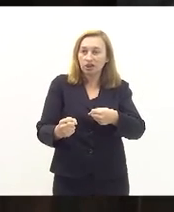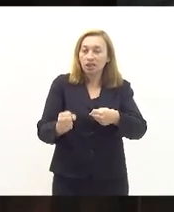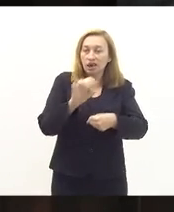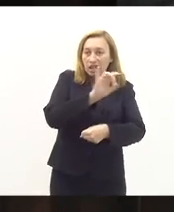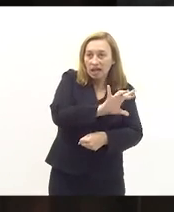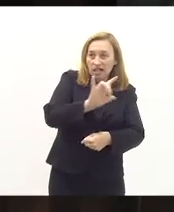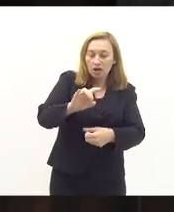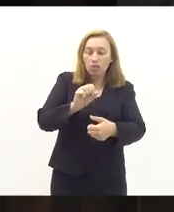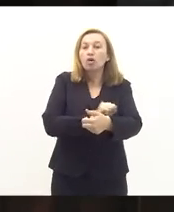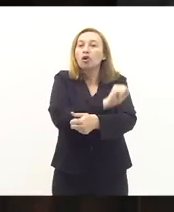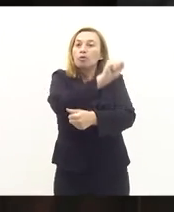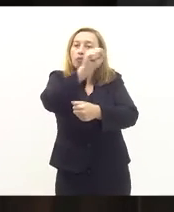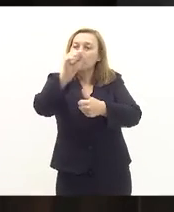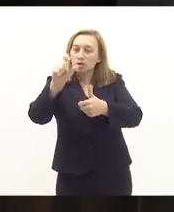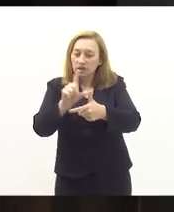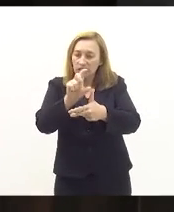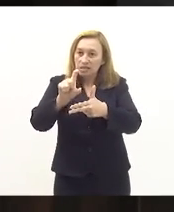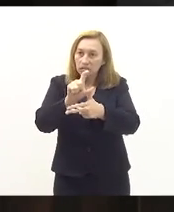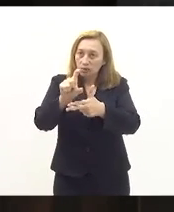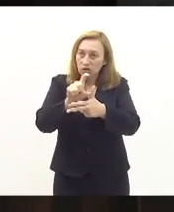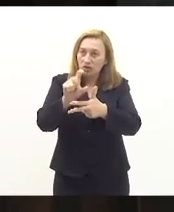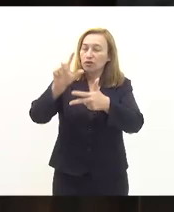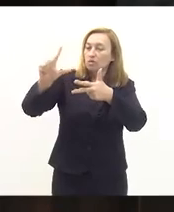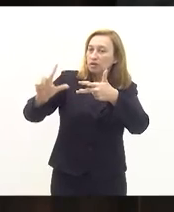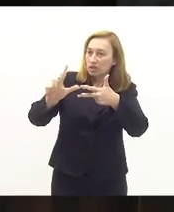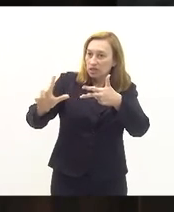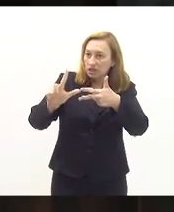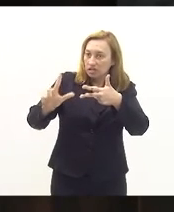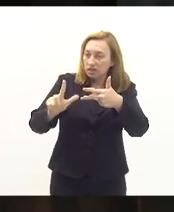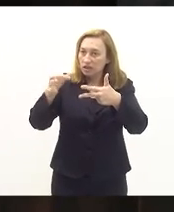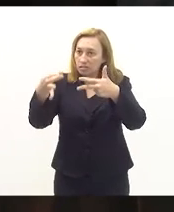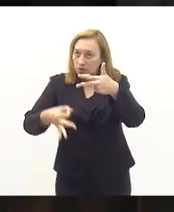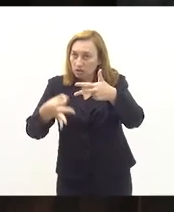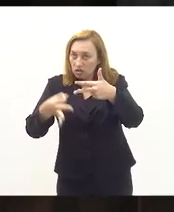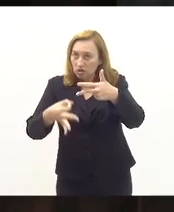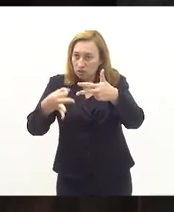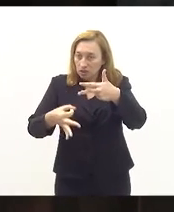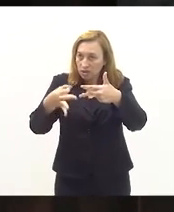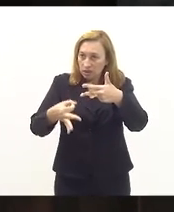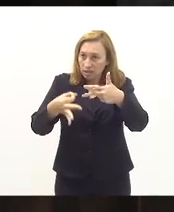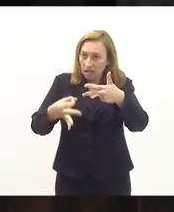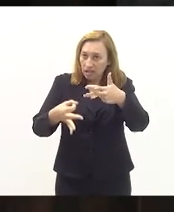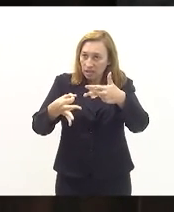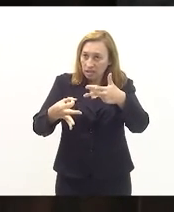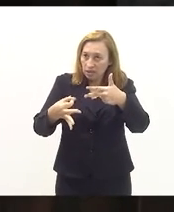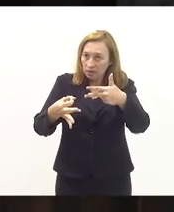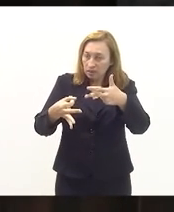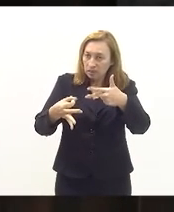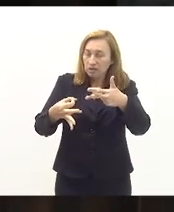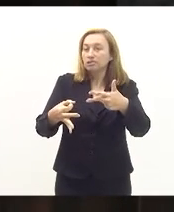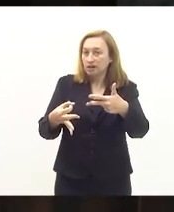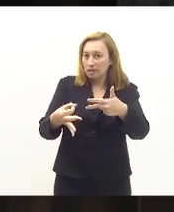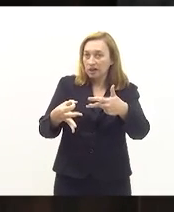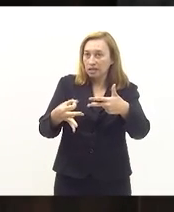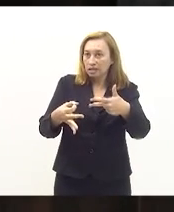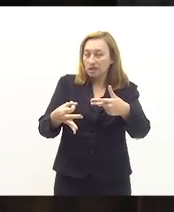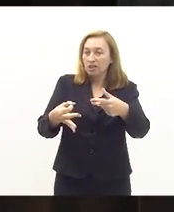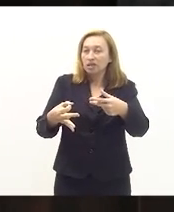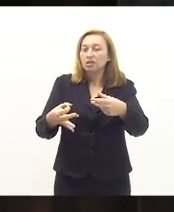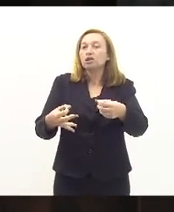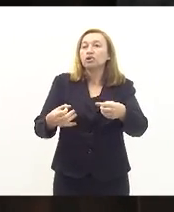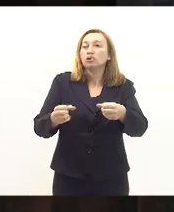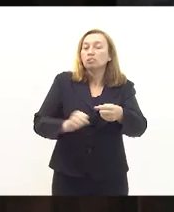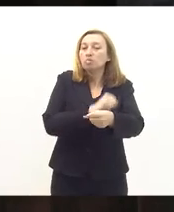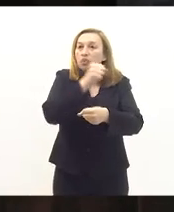prefeitura eu poder executivo à Câmara Poder Legislativo mas trabalhar nós estávamos harmonia e sempre todas as